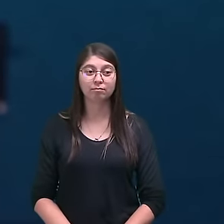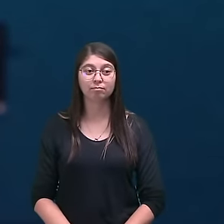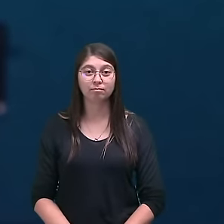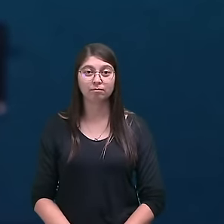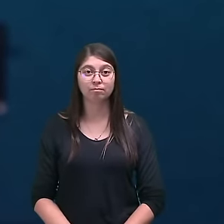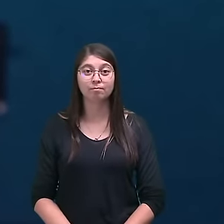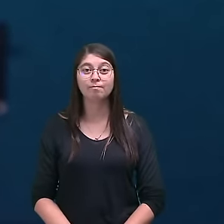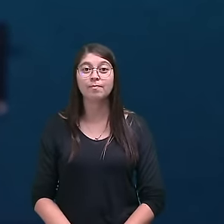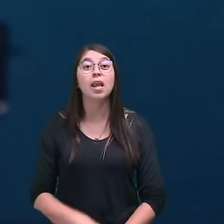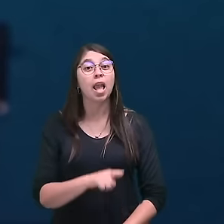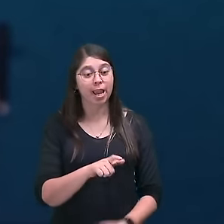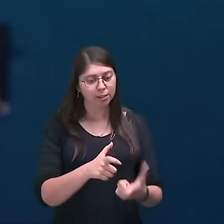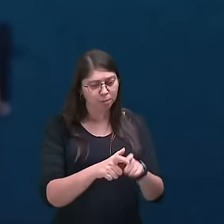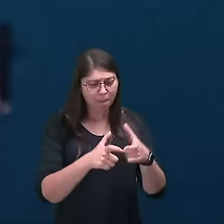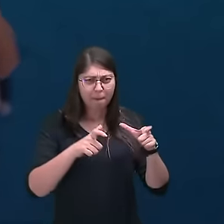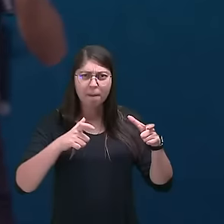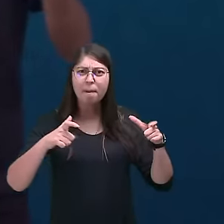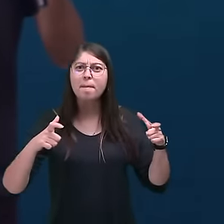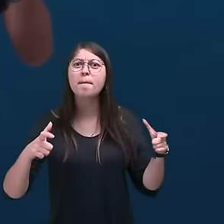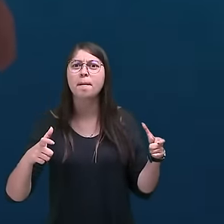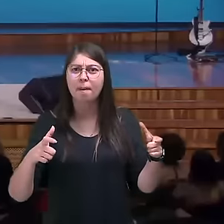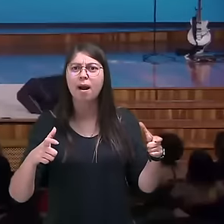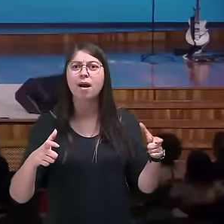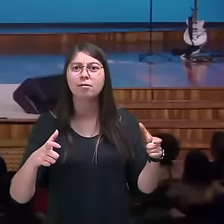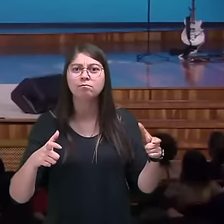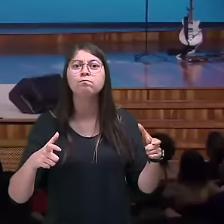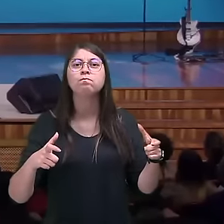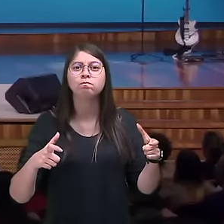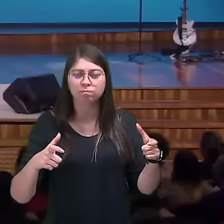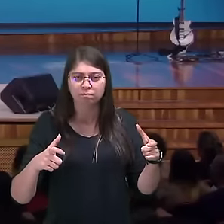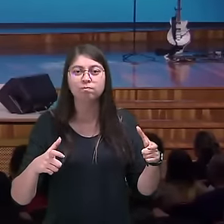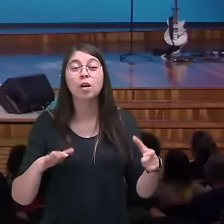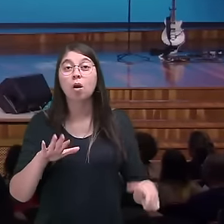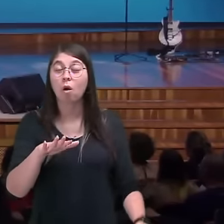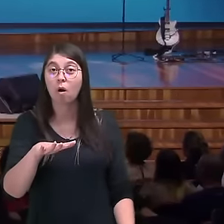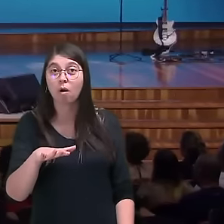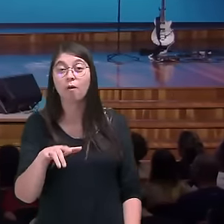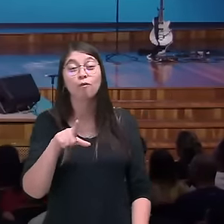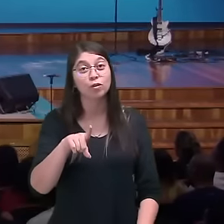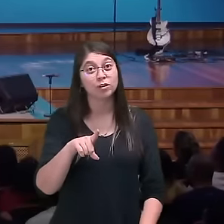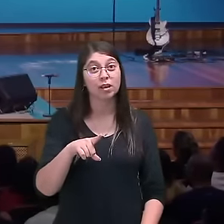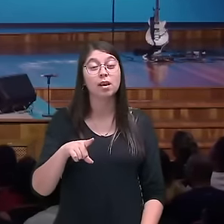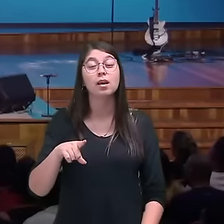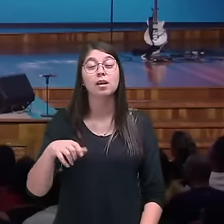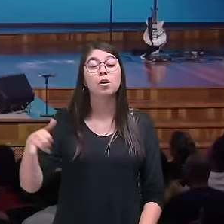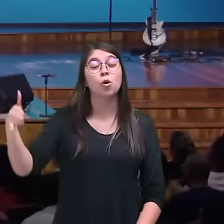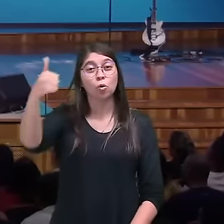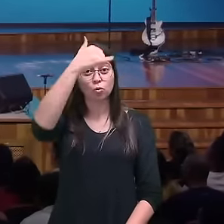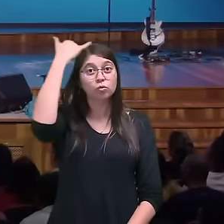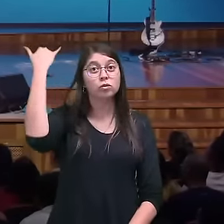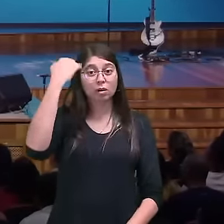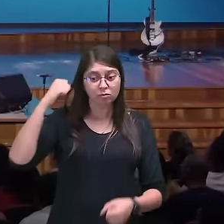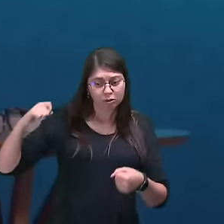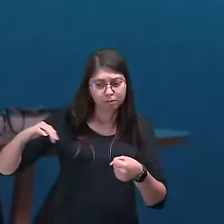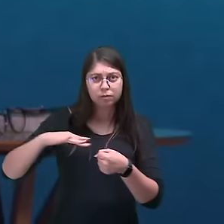El povo crescia, el povo enchia la terra. Mi irmão, você tem la unção de encher.